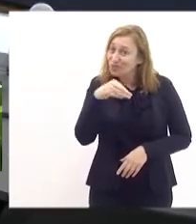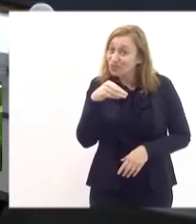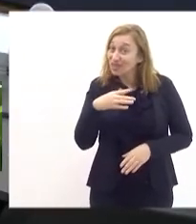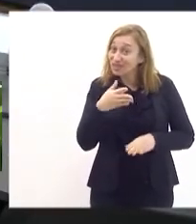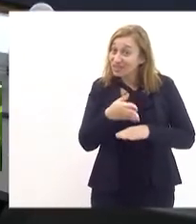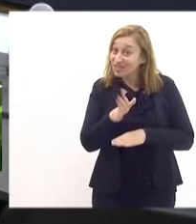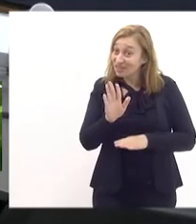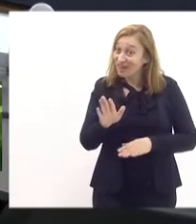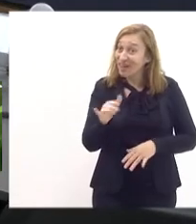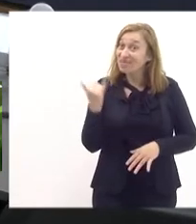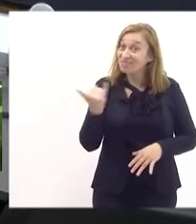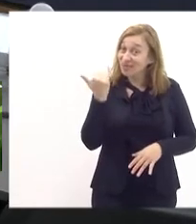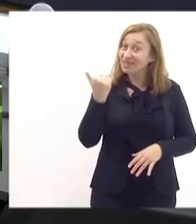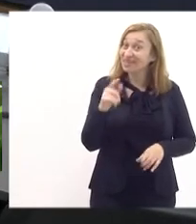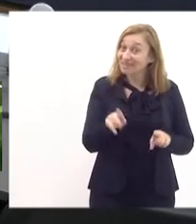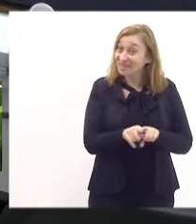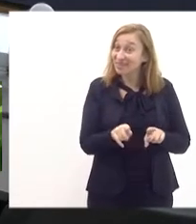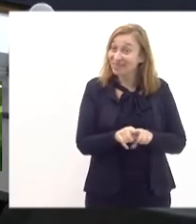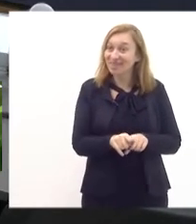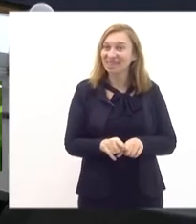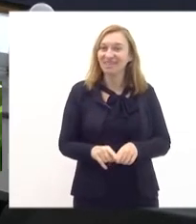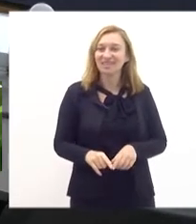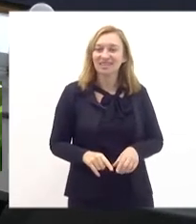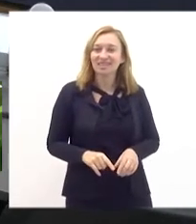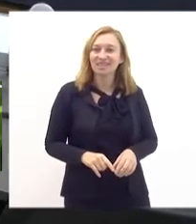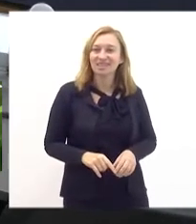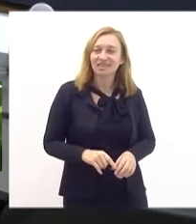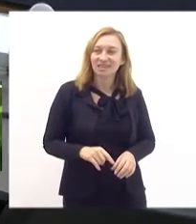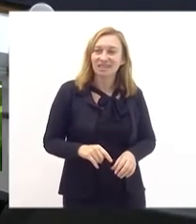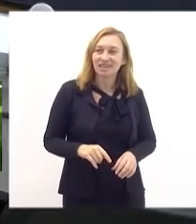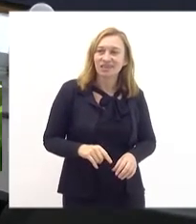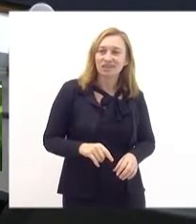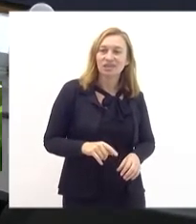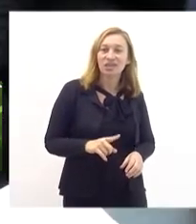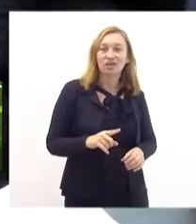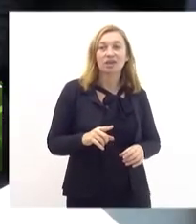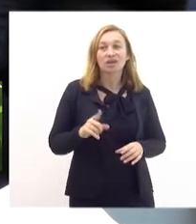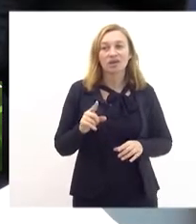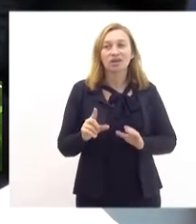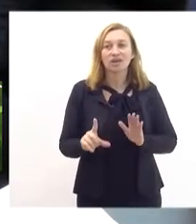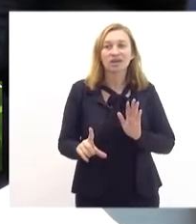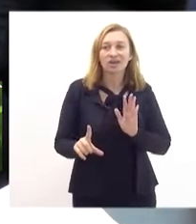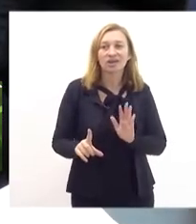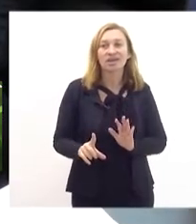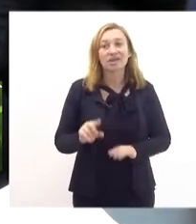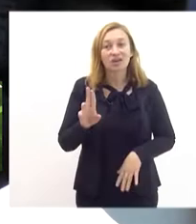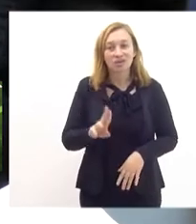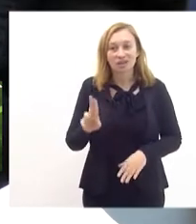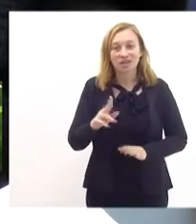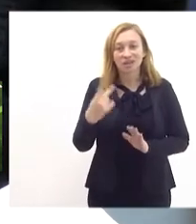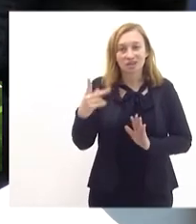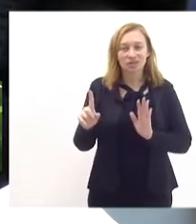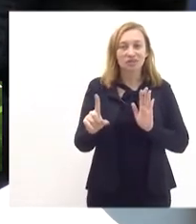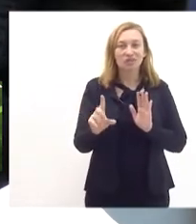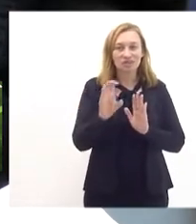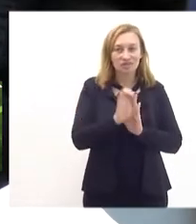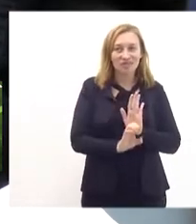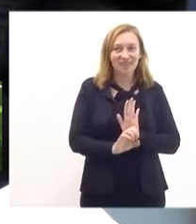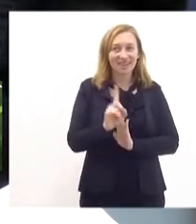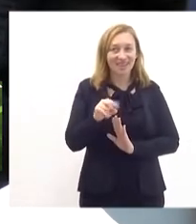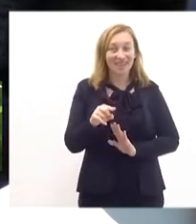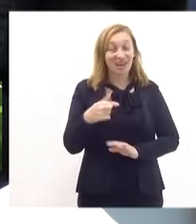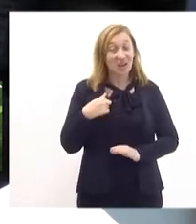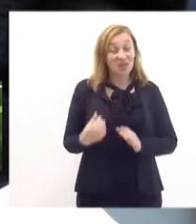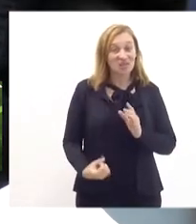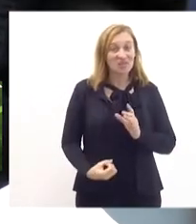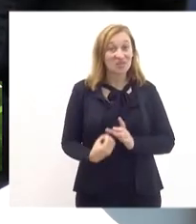chegarei lá. Importantíssima, por sinal. E que é objeto de uma emenda do senhor, né? Até porque eu sou o autor da